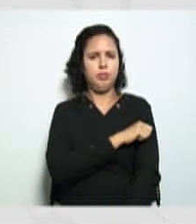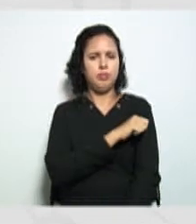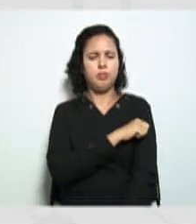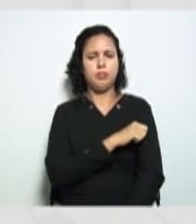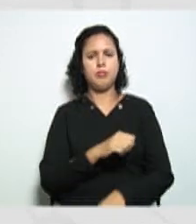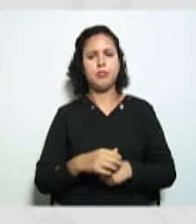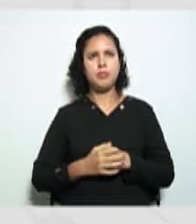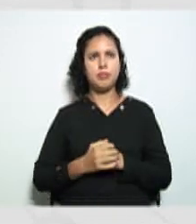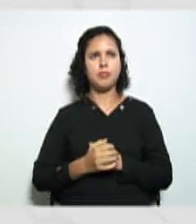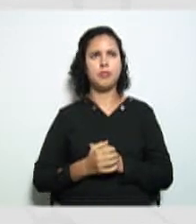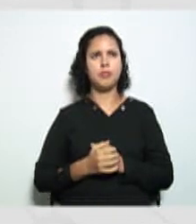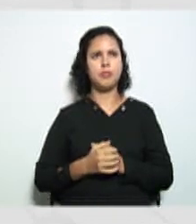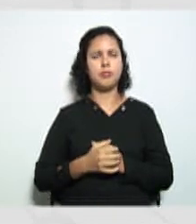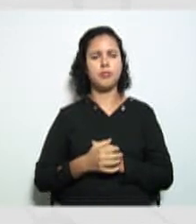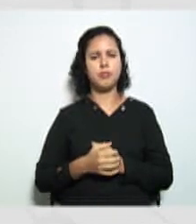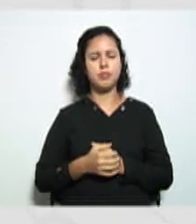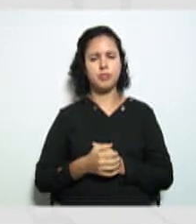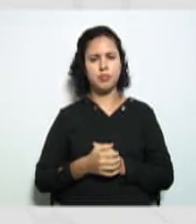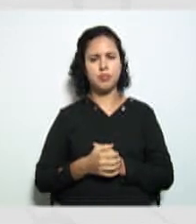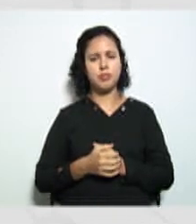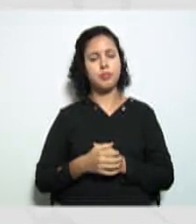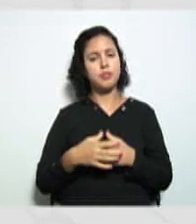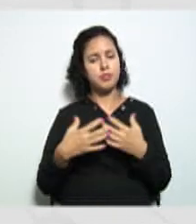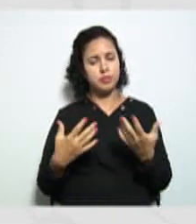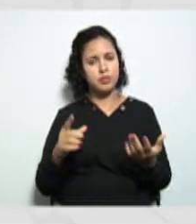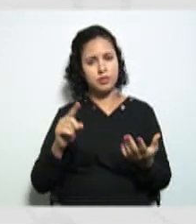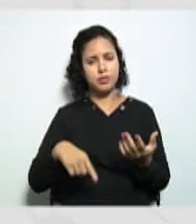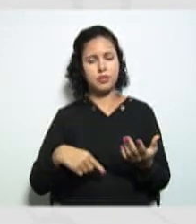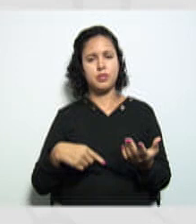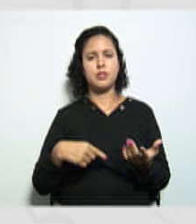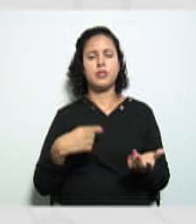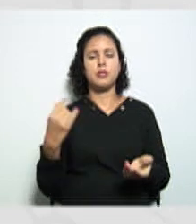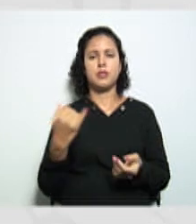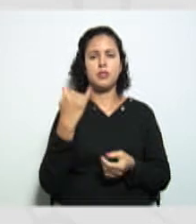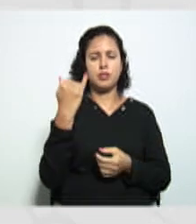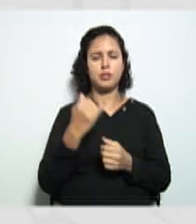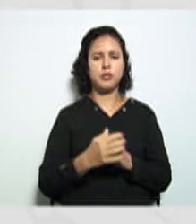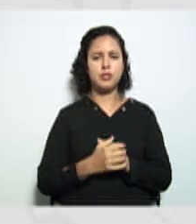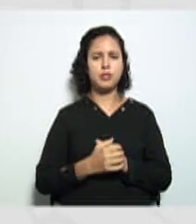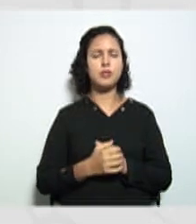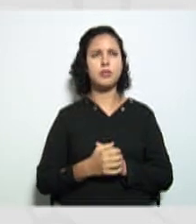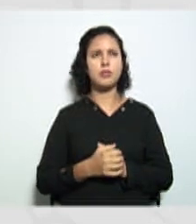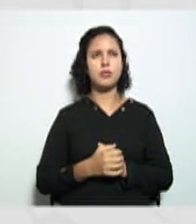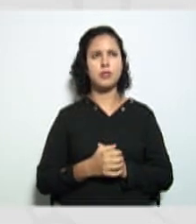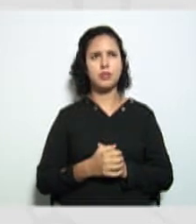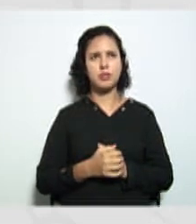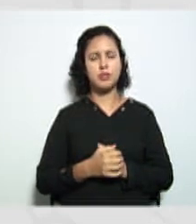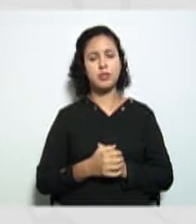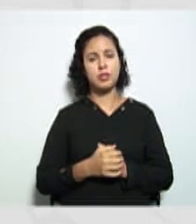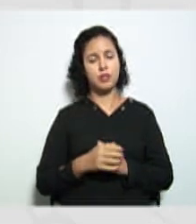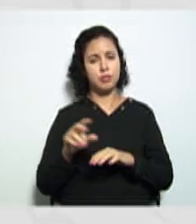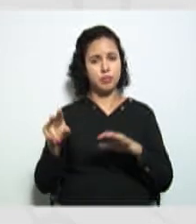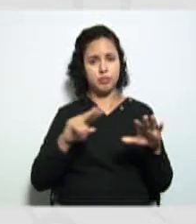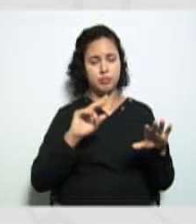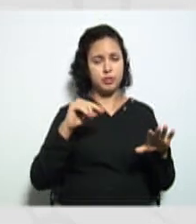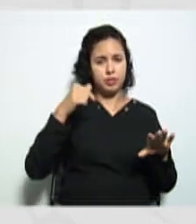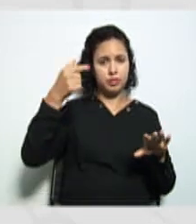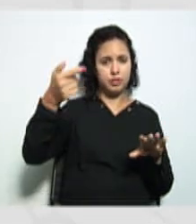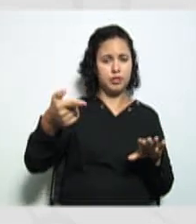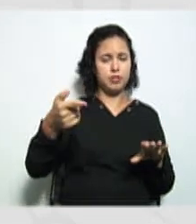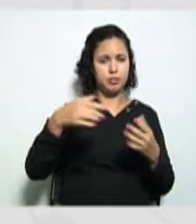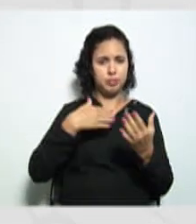participaram. Né? Essa fala ajuda muito, fecha tudo, quase tudo, né? Então, na aula 2, nós